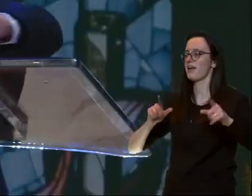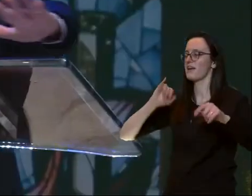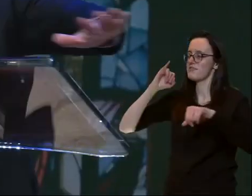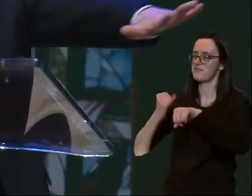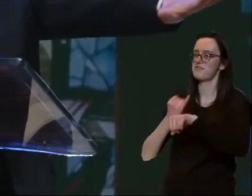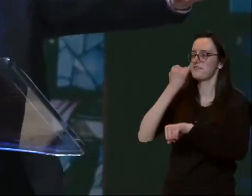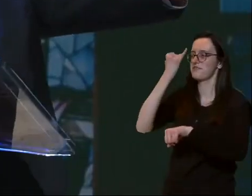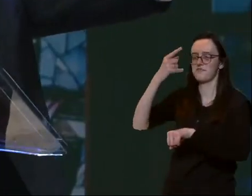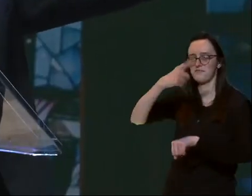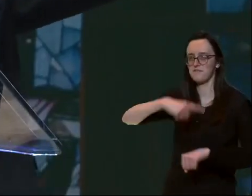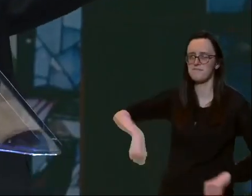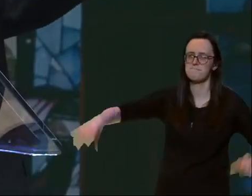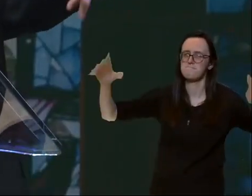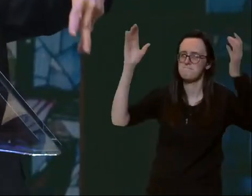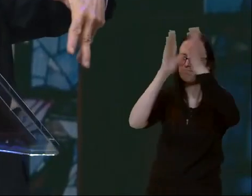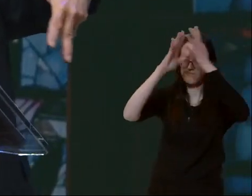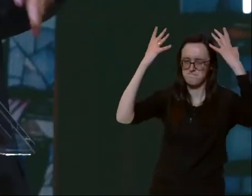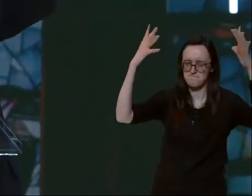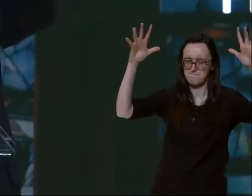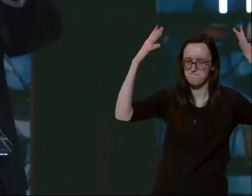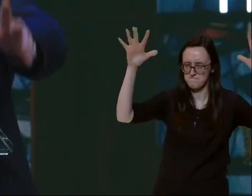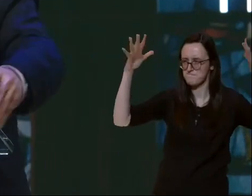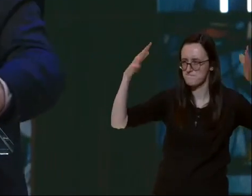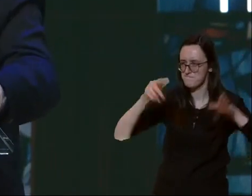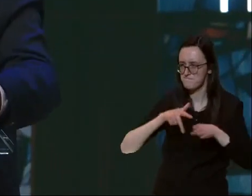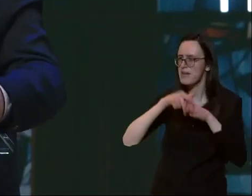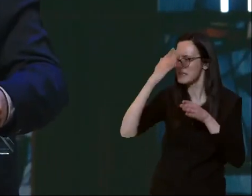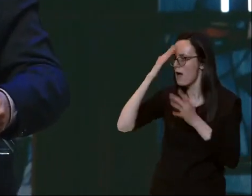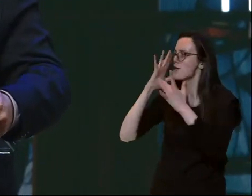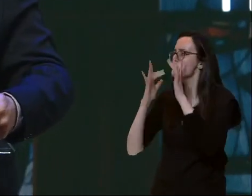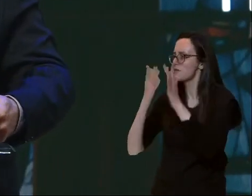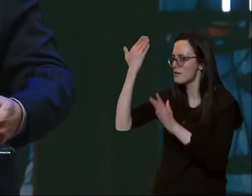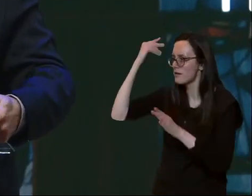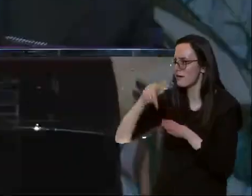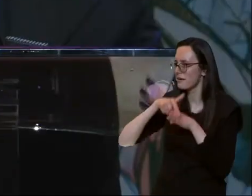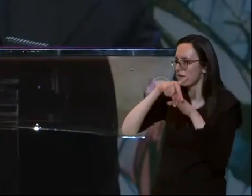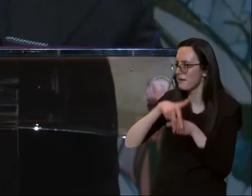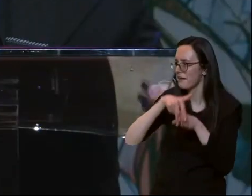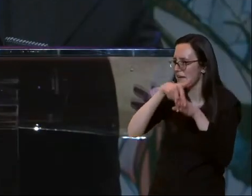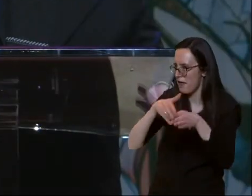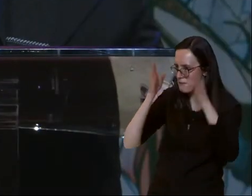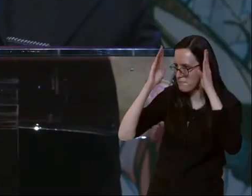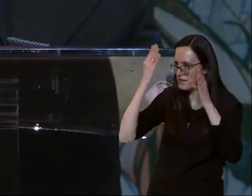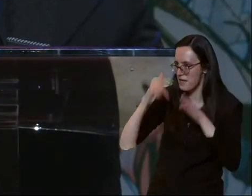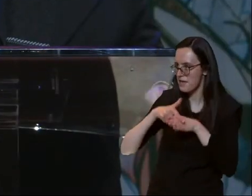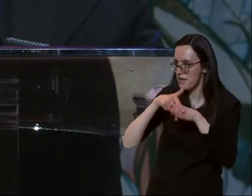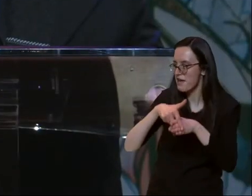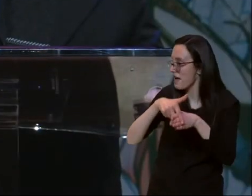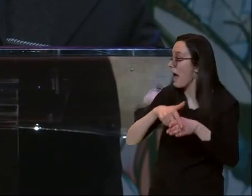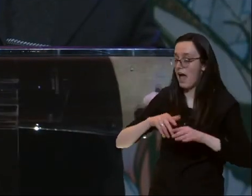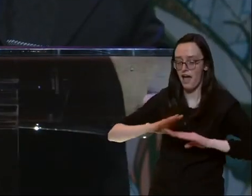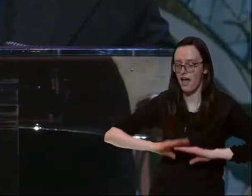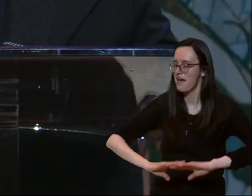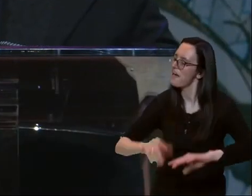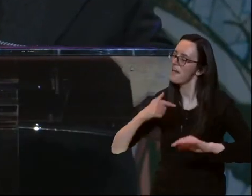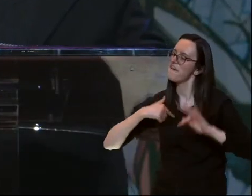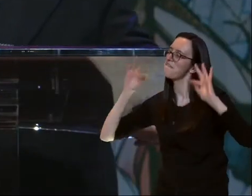palma, forraram o chão para mim, e foi uma alegria, mãe. Ela disse, meu filho,